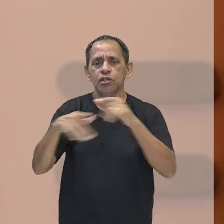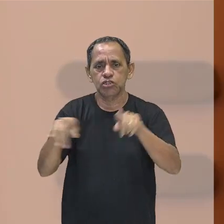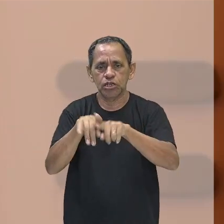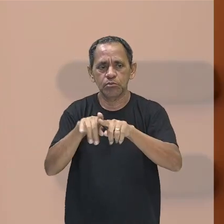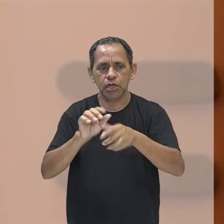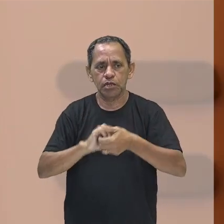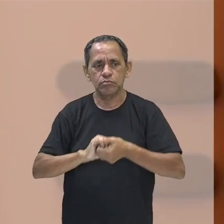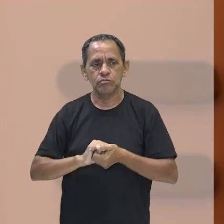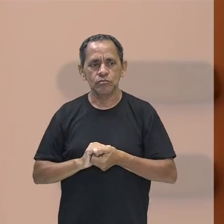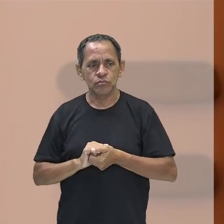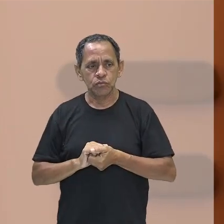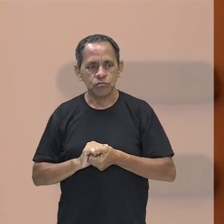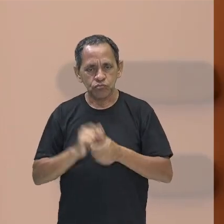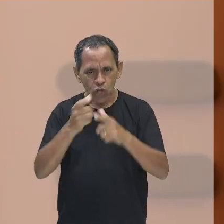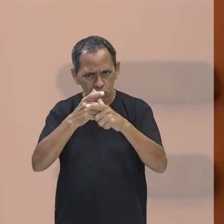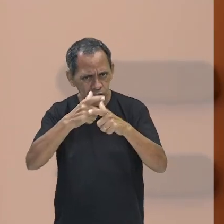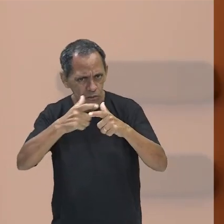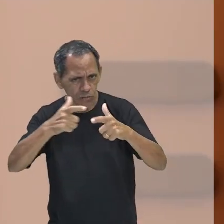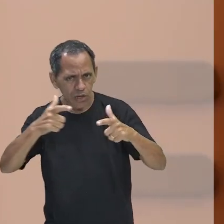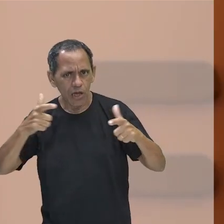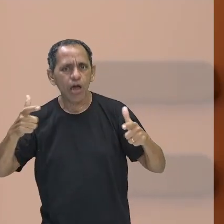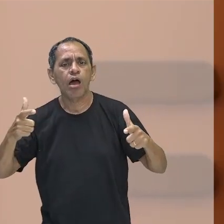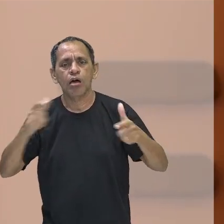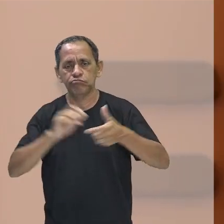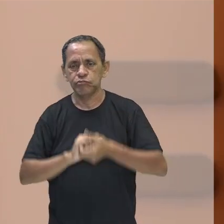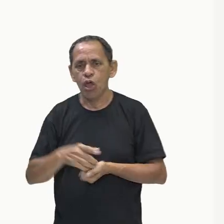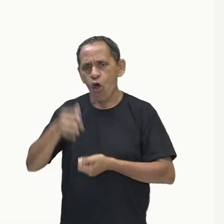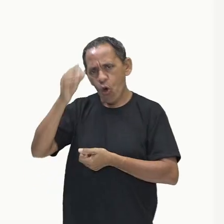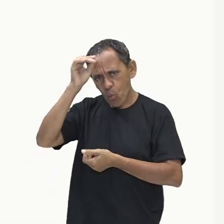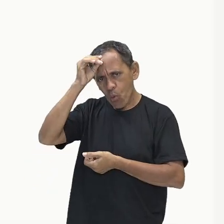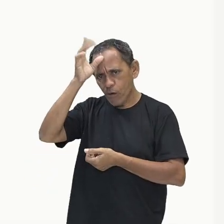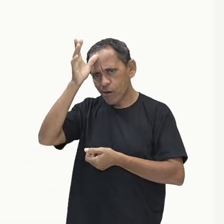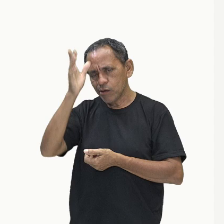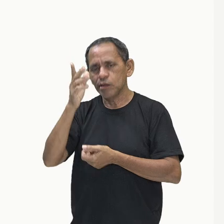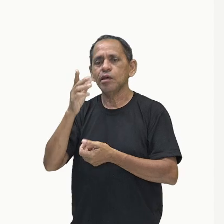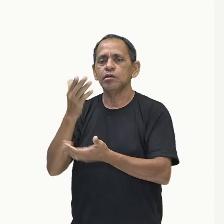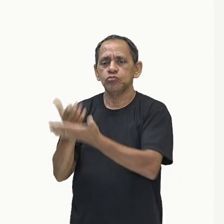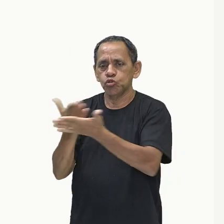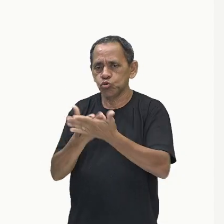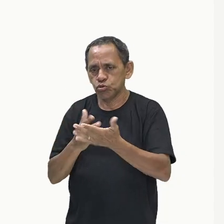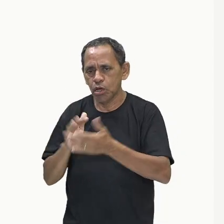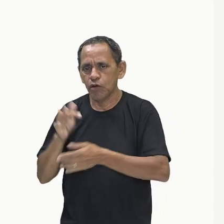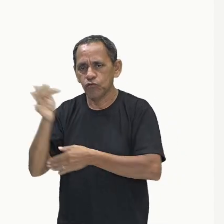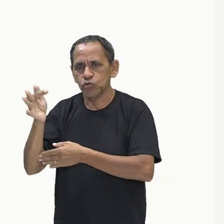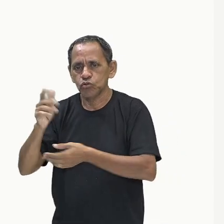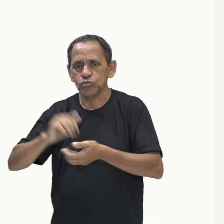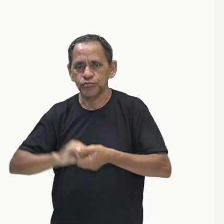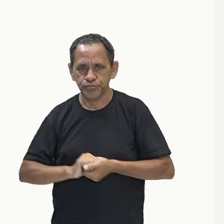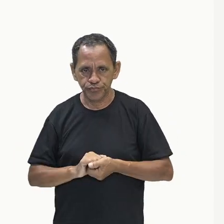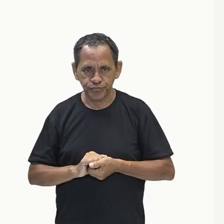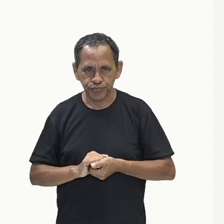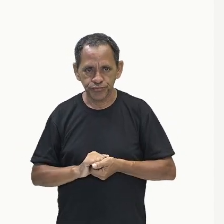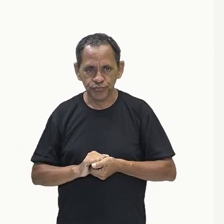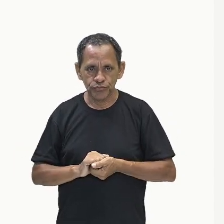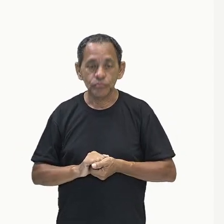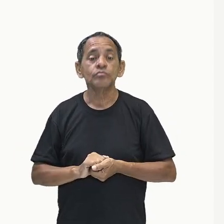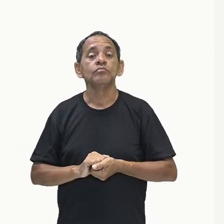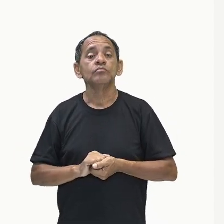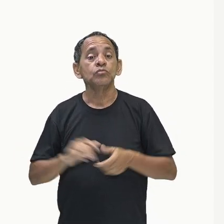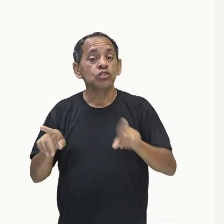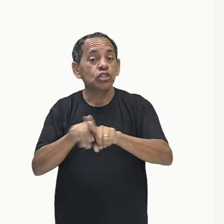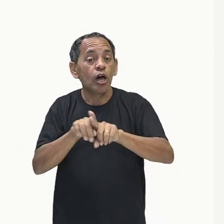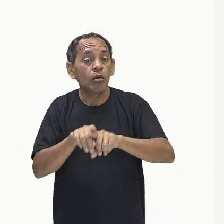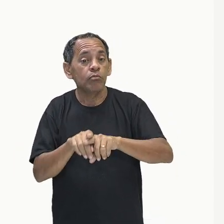que a gente vai conhecer em outras aulas, beleza, gente? Voltamos ao texto, vamos lá, gente. A produção de